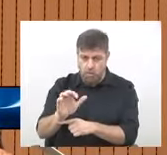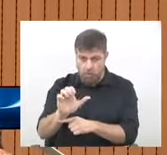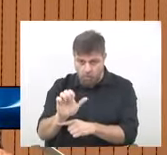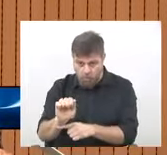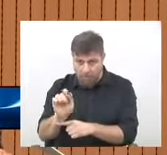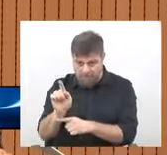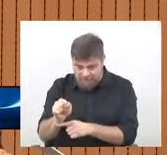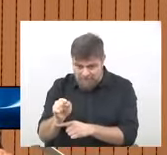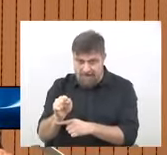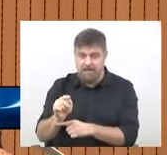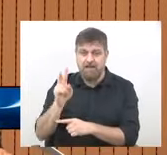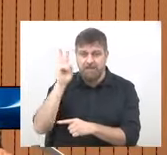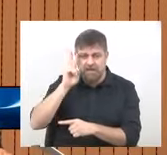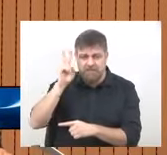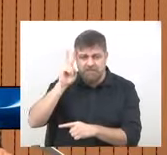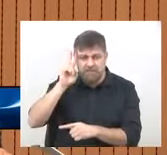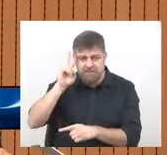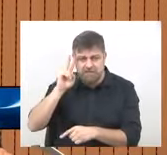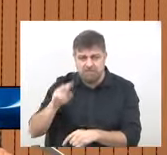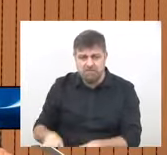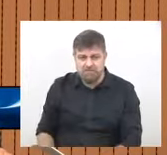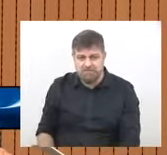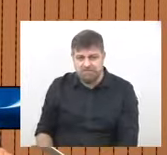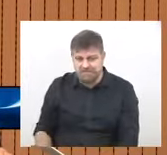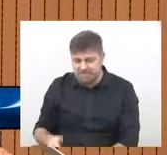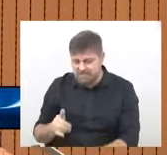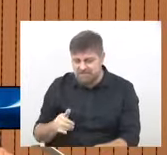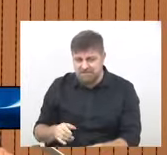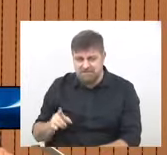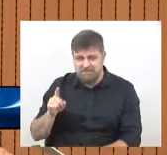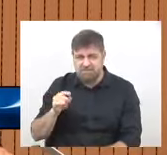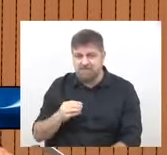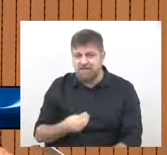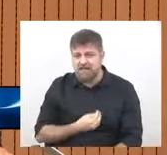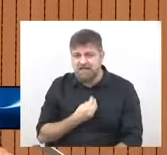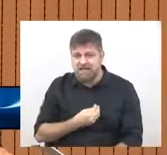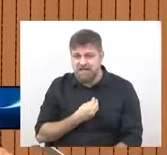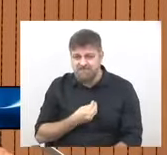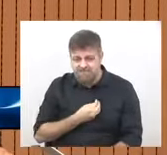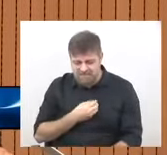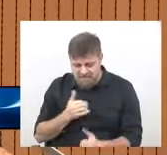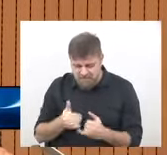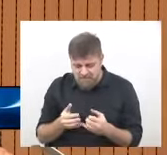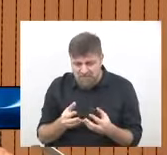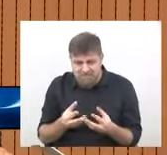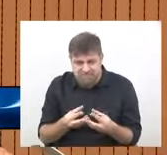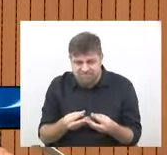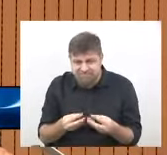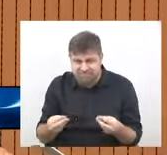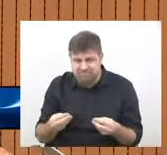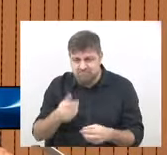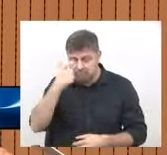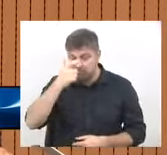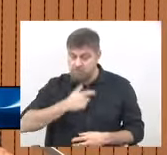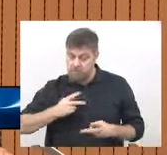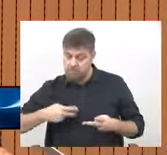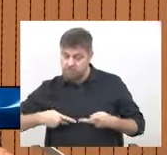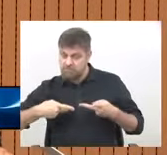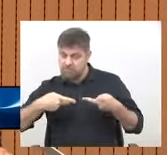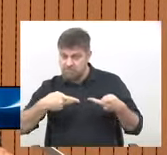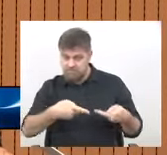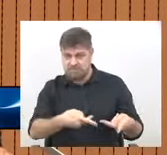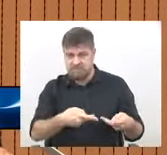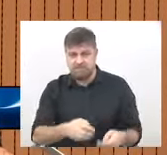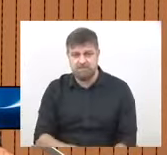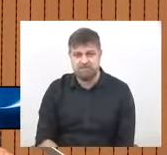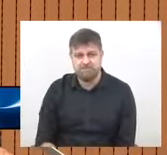nos últimos momentos, nos seus últimos dias, nós fomos fazer uma visita a ele,